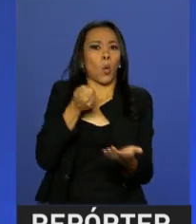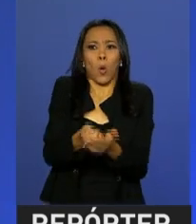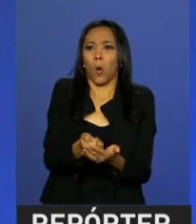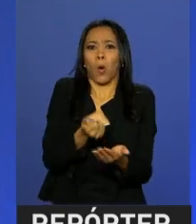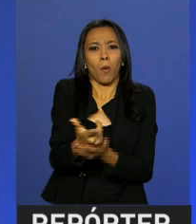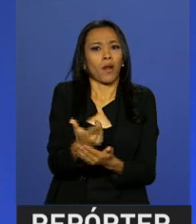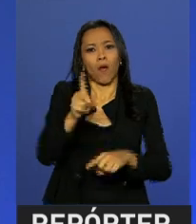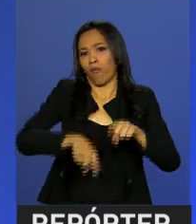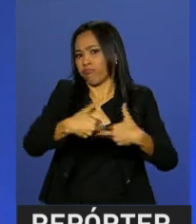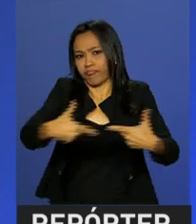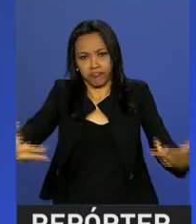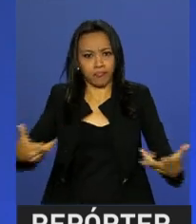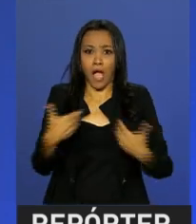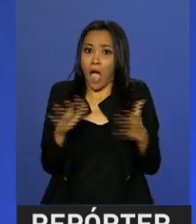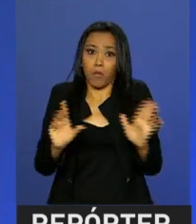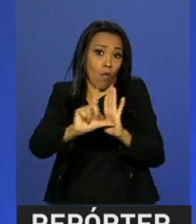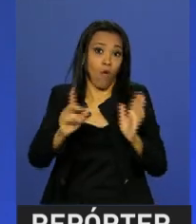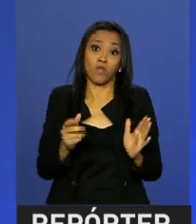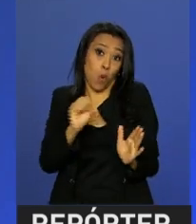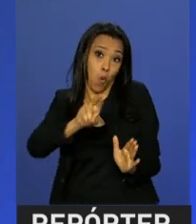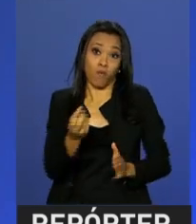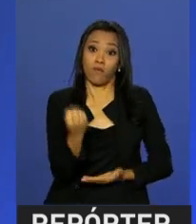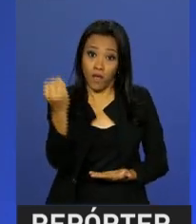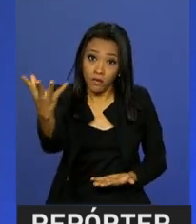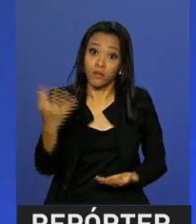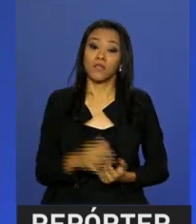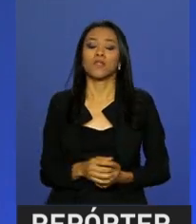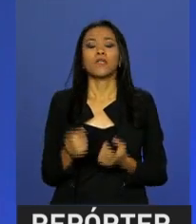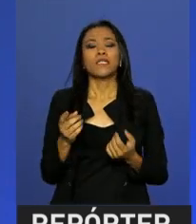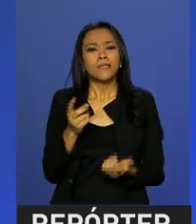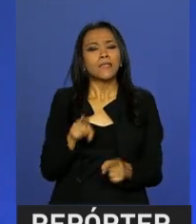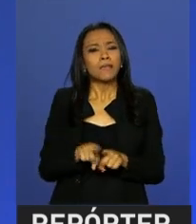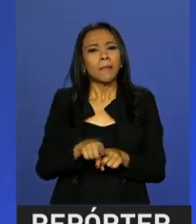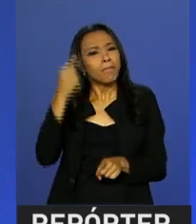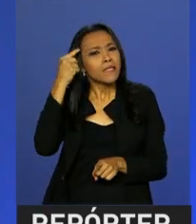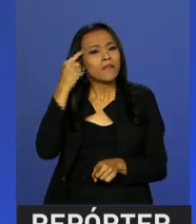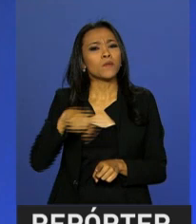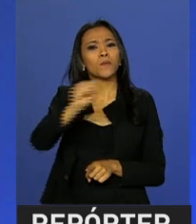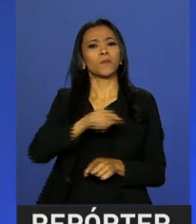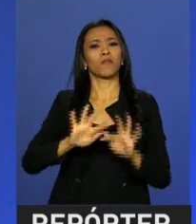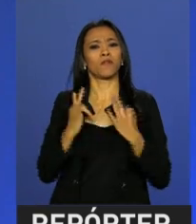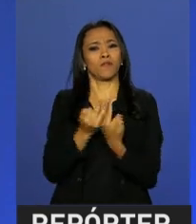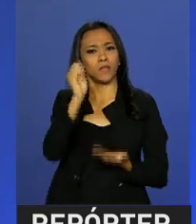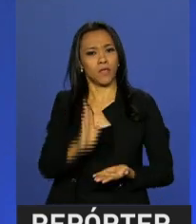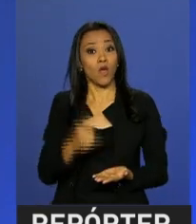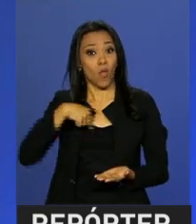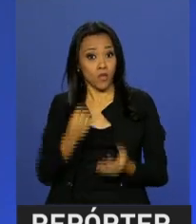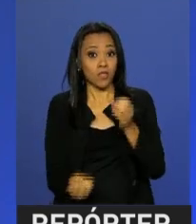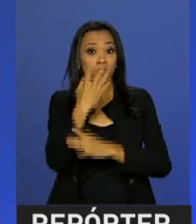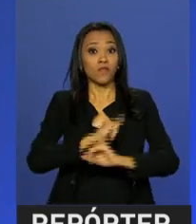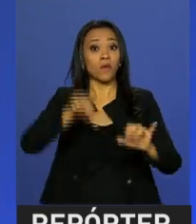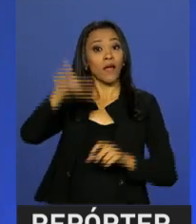abrir um pequeno negócio fazer uma viagem ainda pensando na família brasileira nós lançamos o cartão